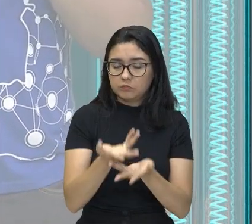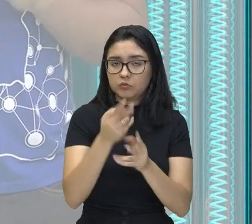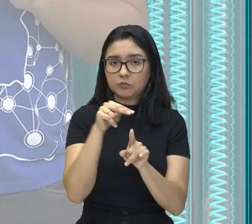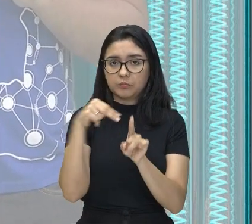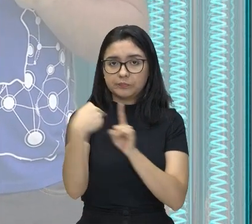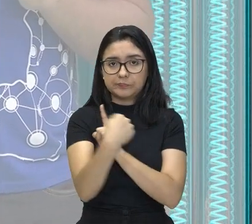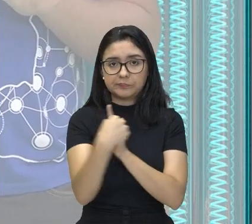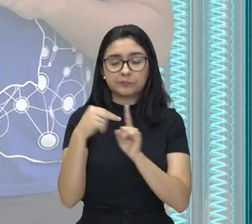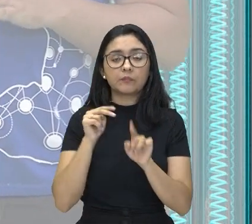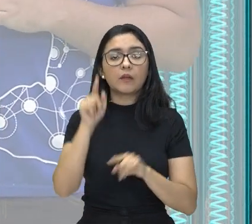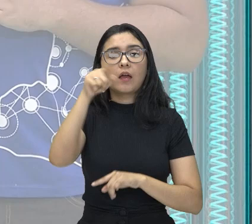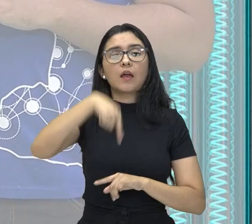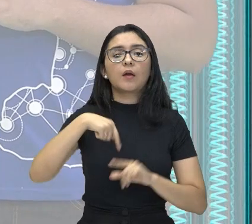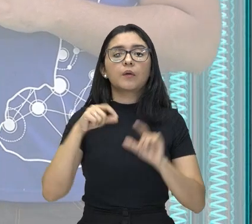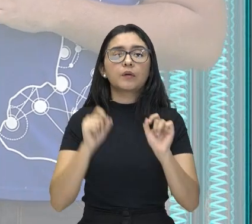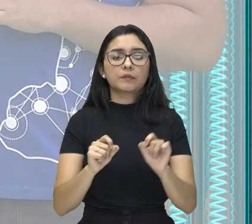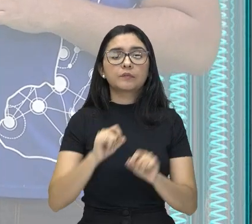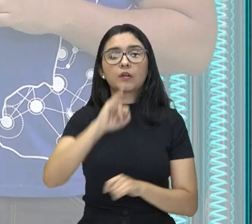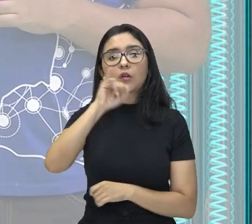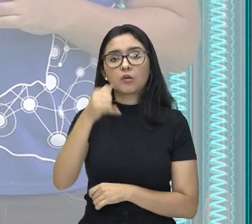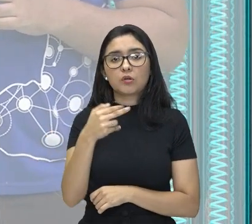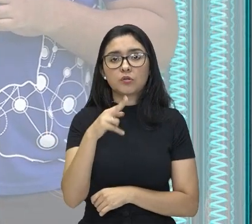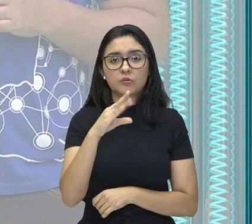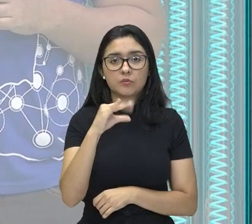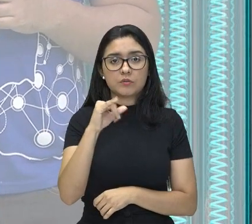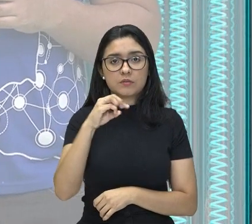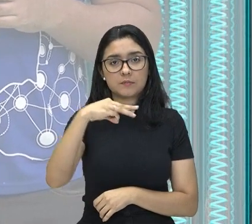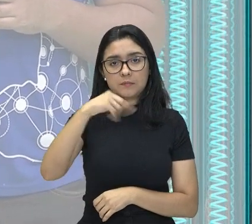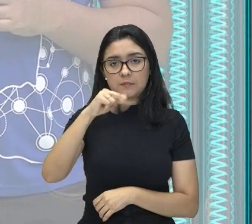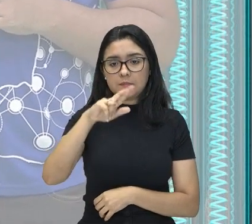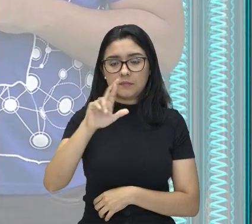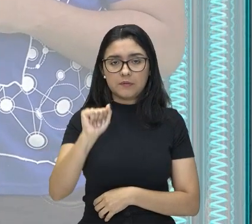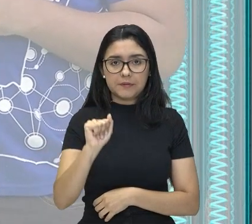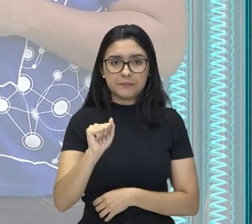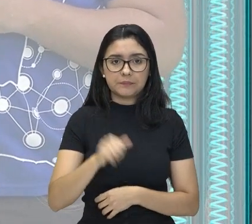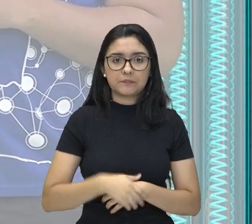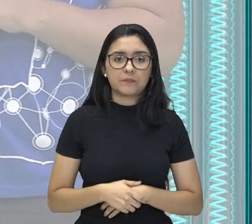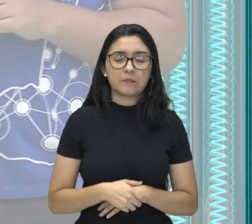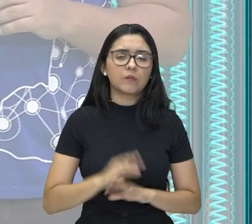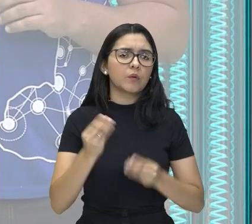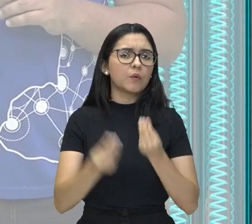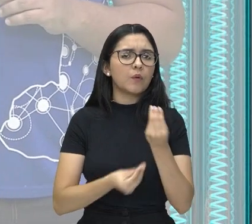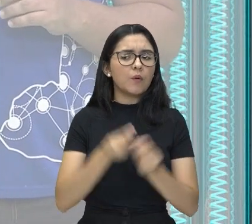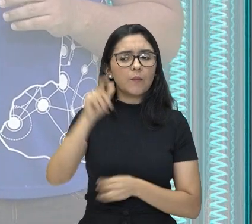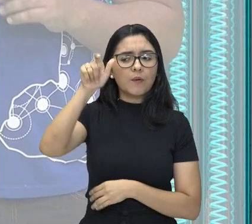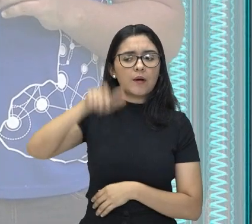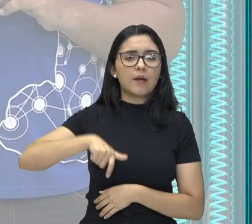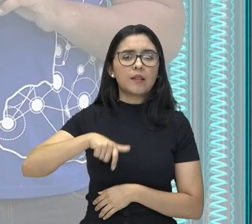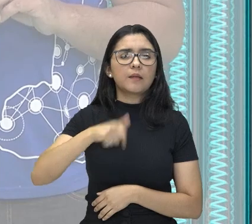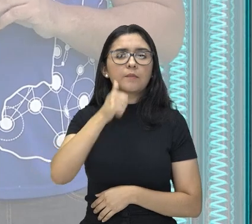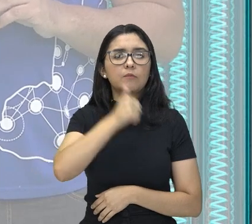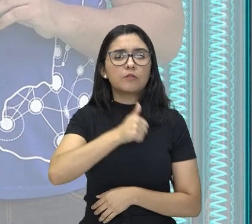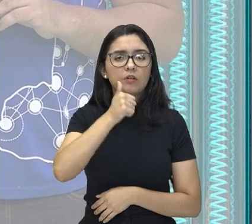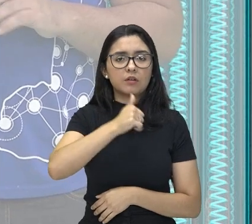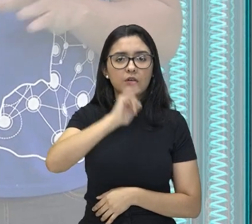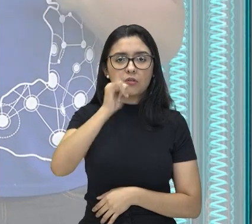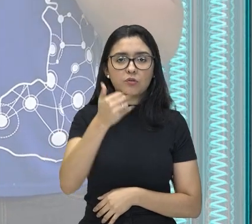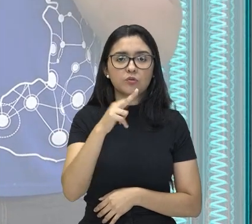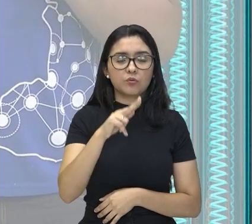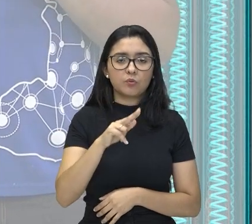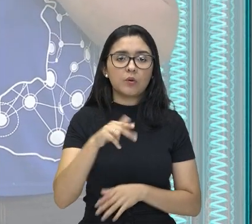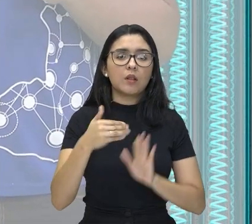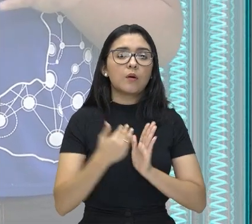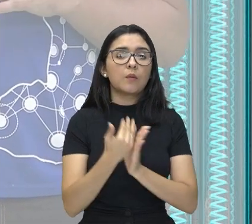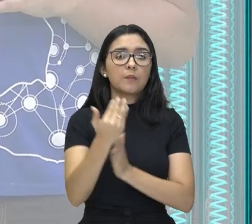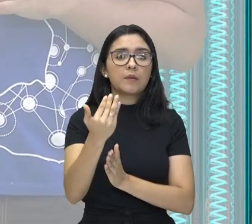vista. É exatamente a Jucimara. Então, questiono vocês também, como Jucimara inicia a sua fala? E